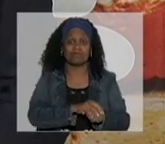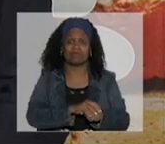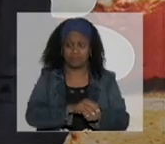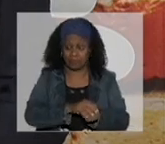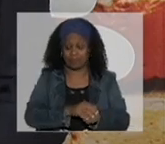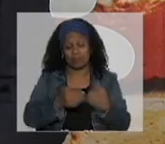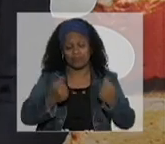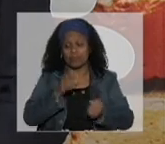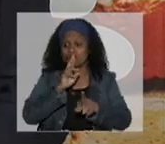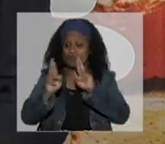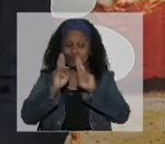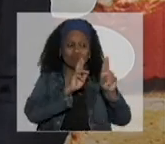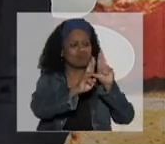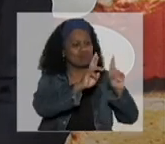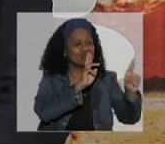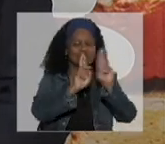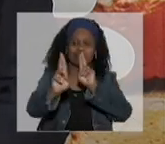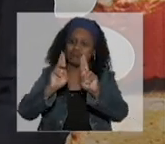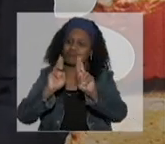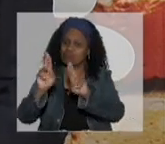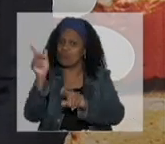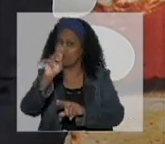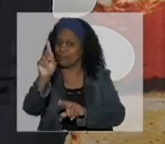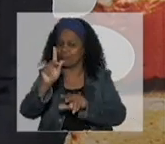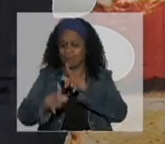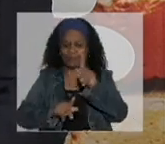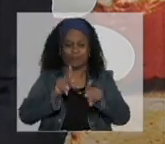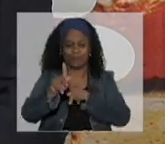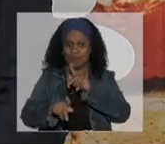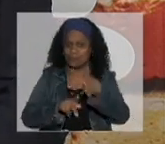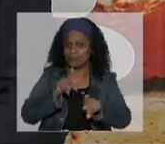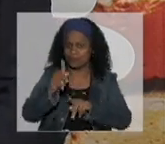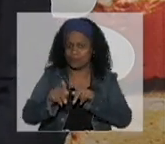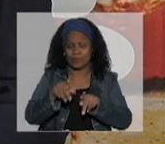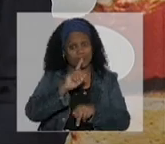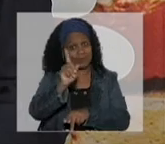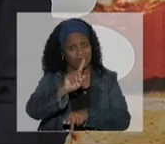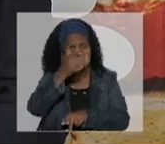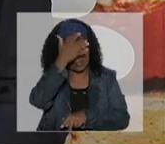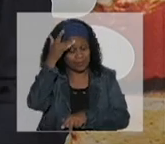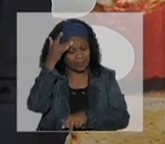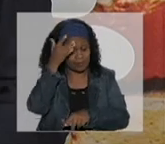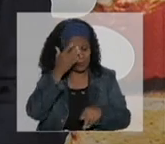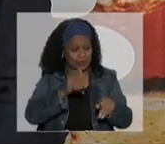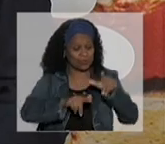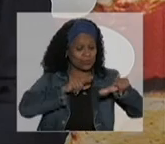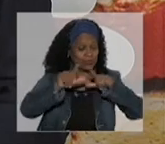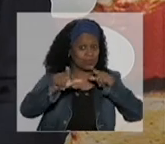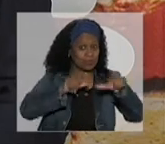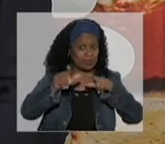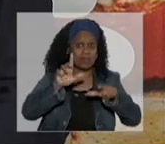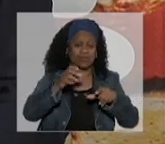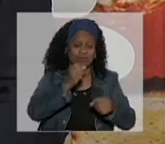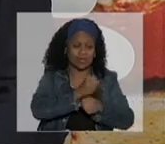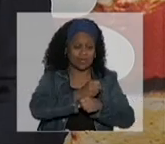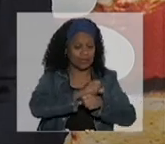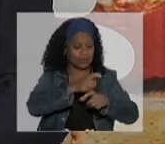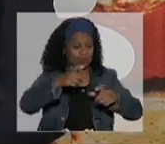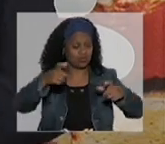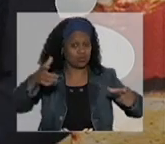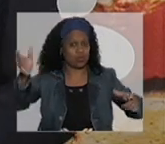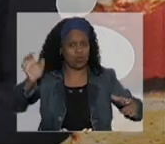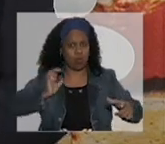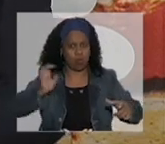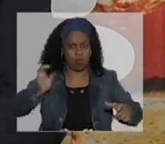curso procura dar respostas aos interesses não da população, muito menos da classe trabalhadora brasileira, mas, sobretudo, do grande